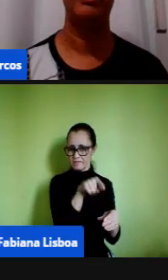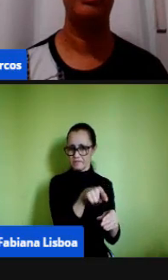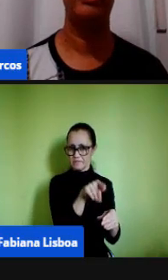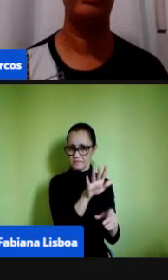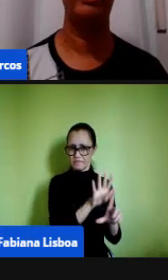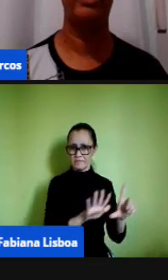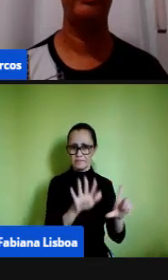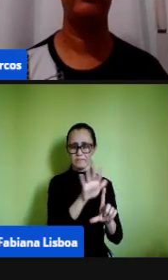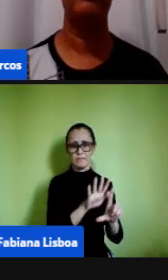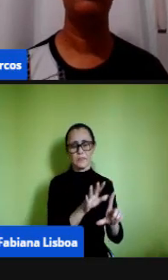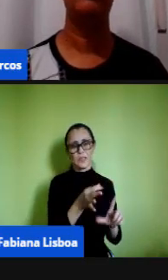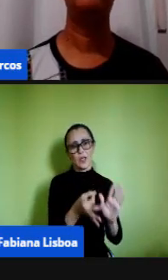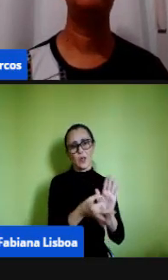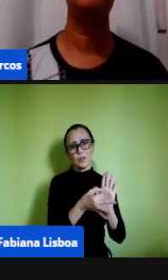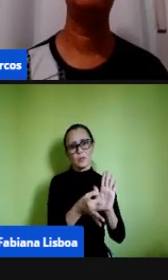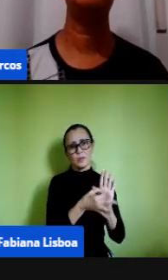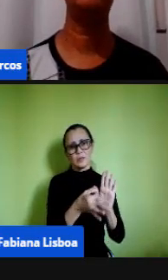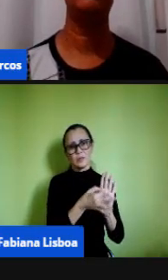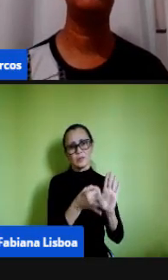participantes